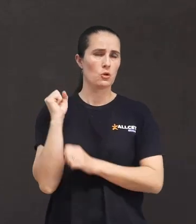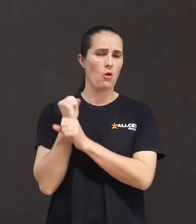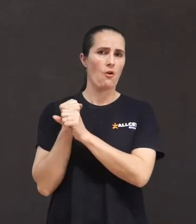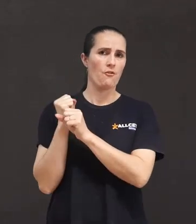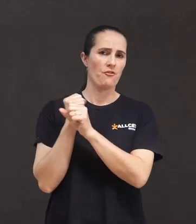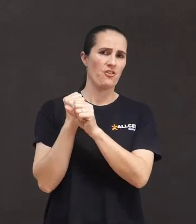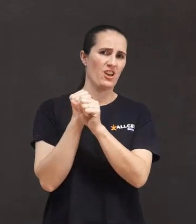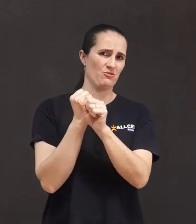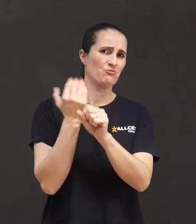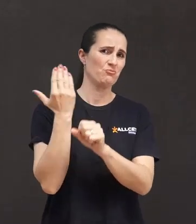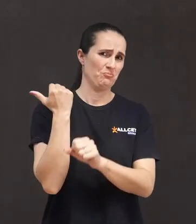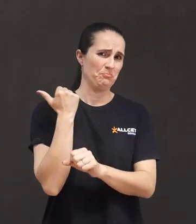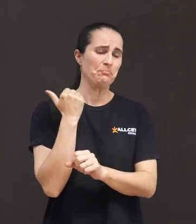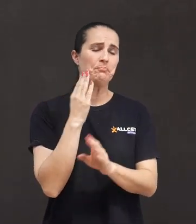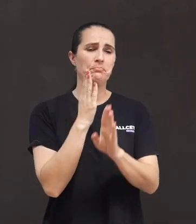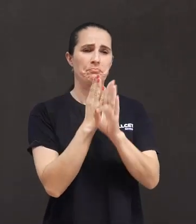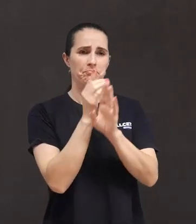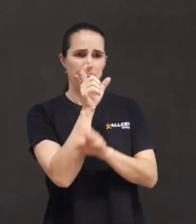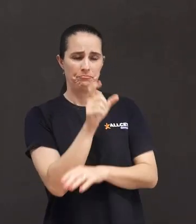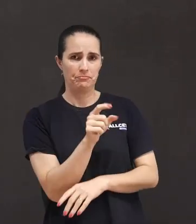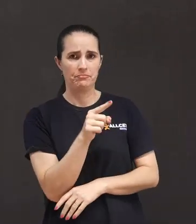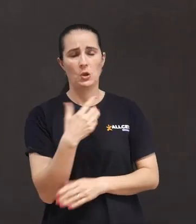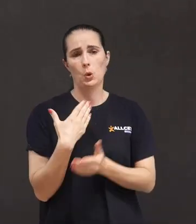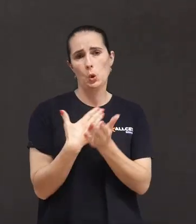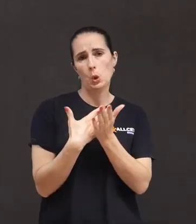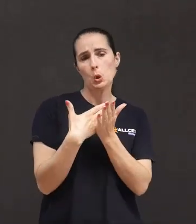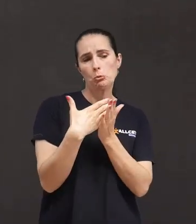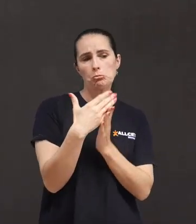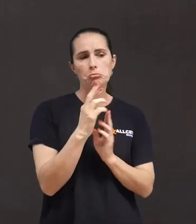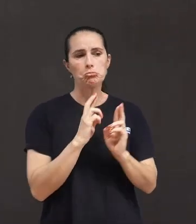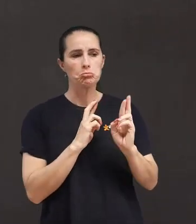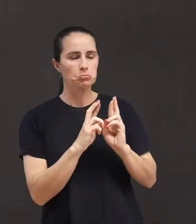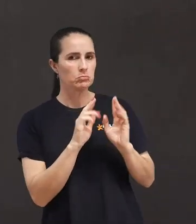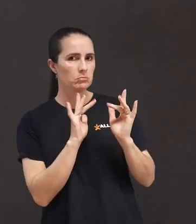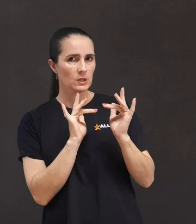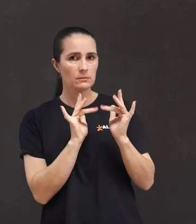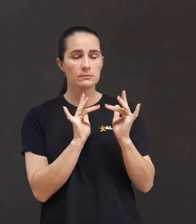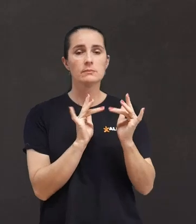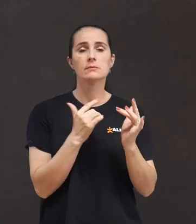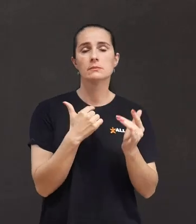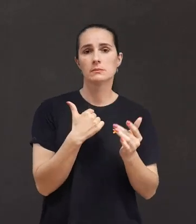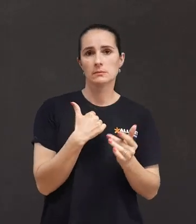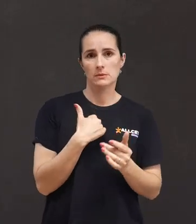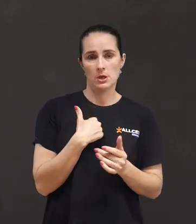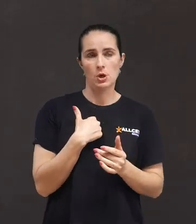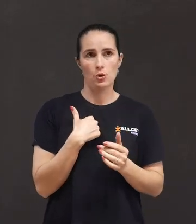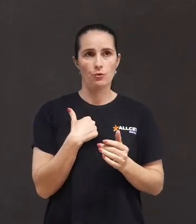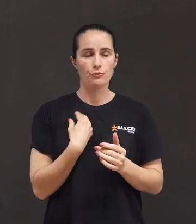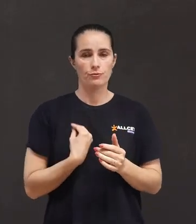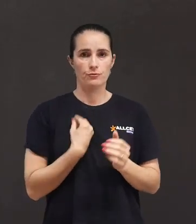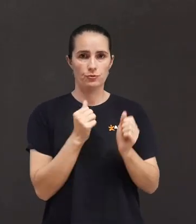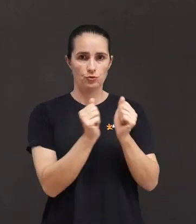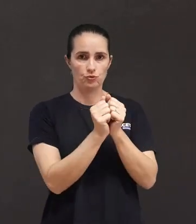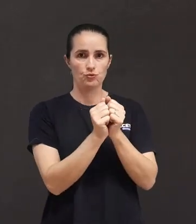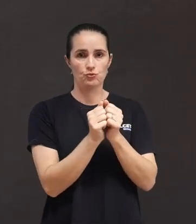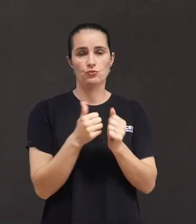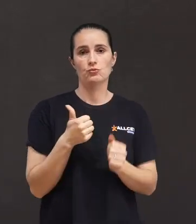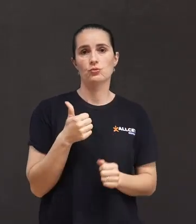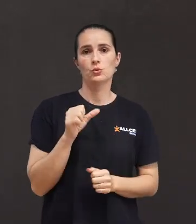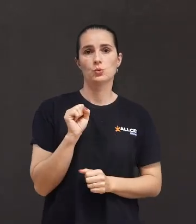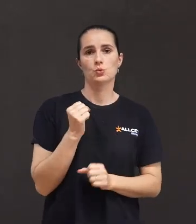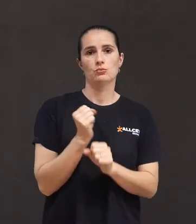atrás e iniciou um relacionamento. Eu vivi com ela durante 18